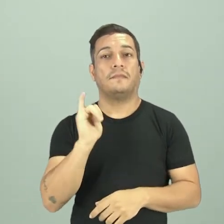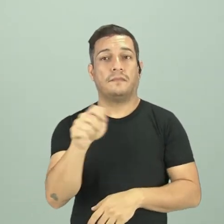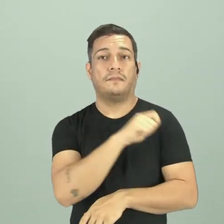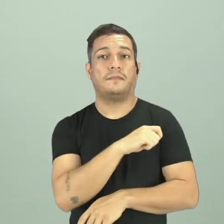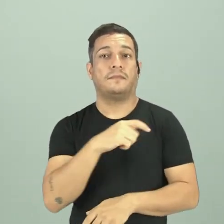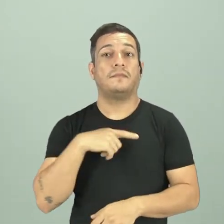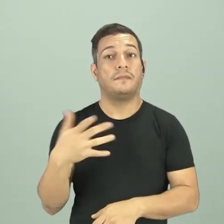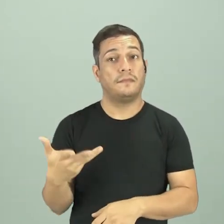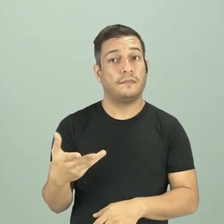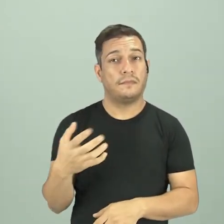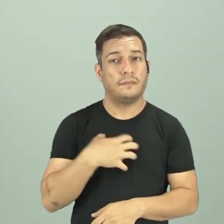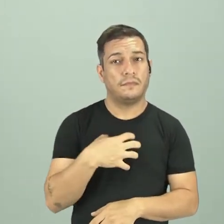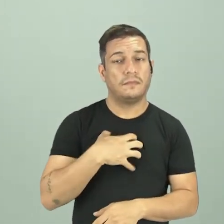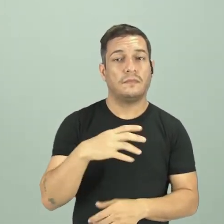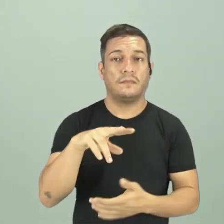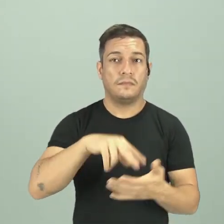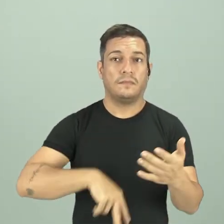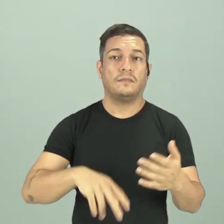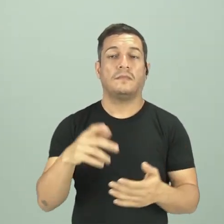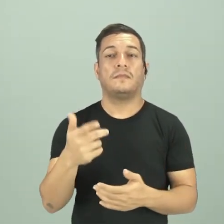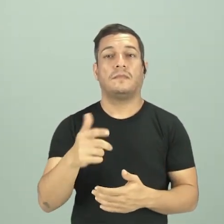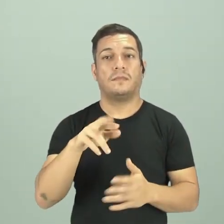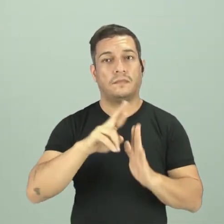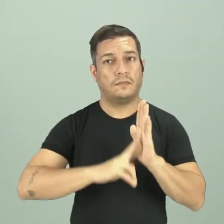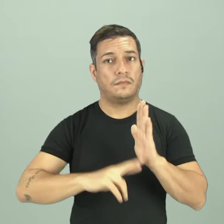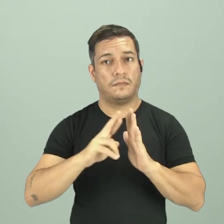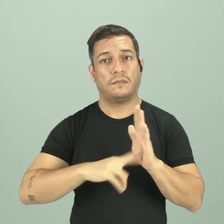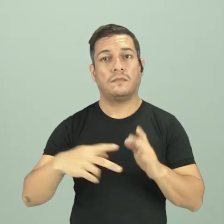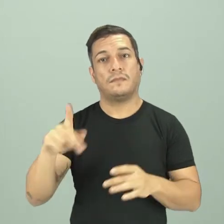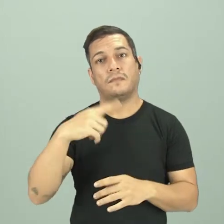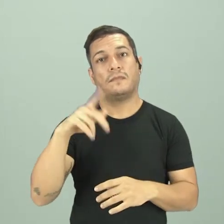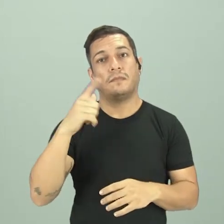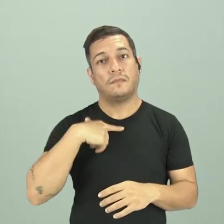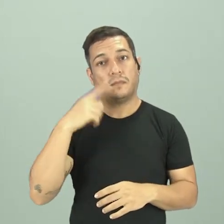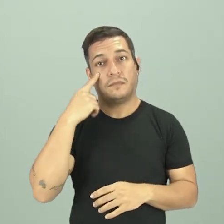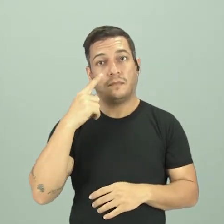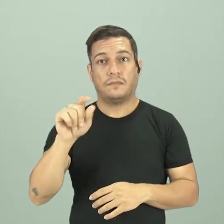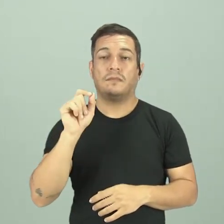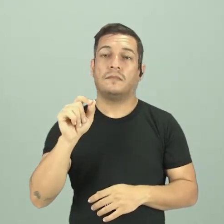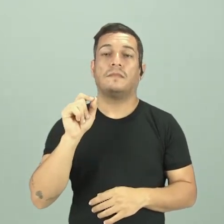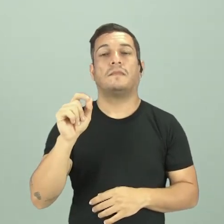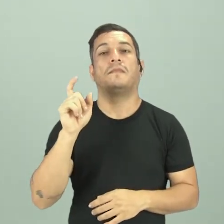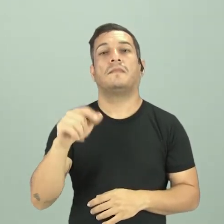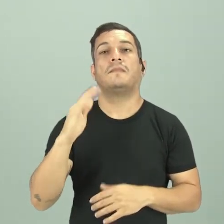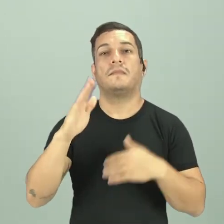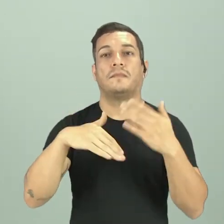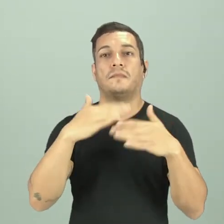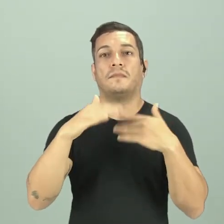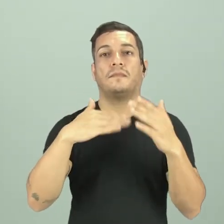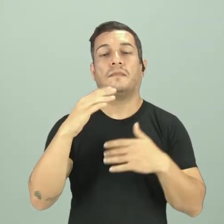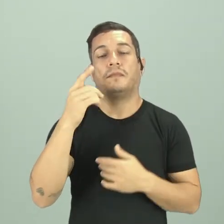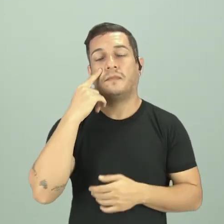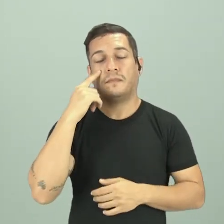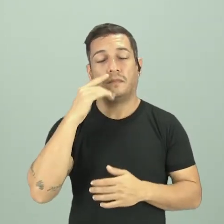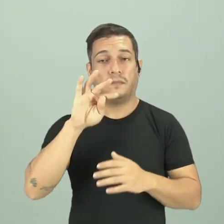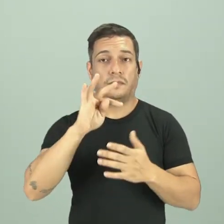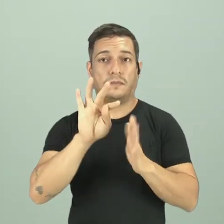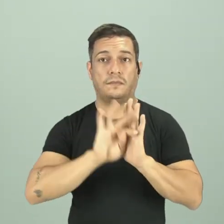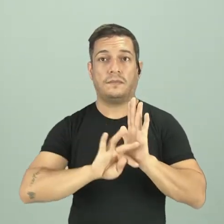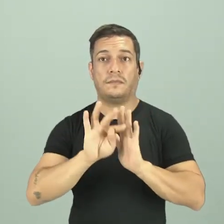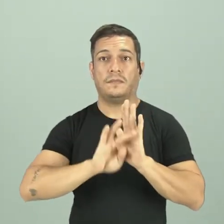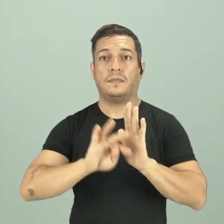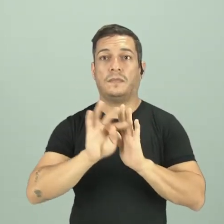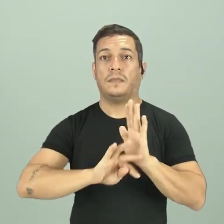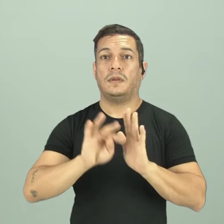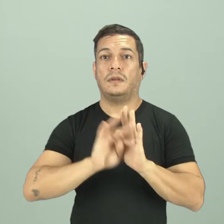tenham o hábito de ler redações nota 1000, que vocês vão ver exatamente essas técnicas aí bem desenvolvidas nesses textos, gente. Então, a